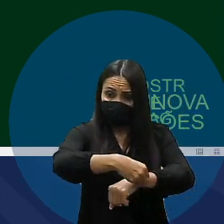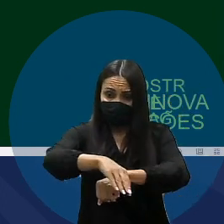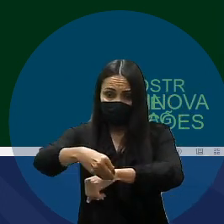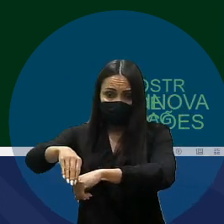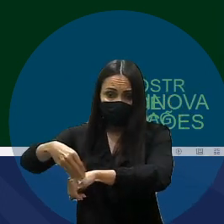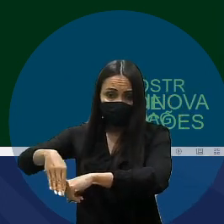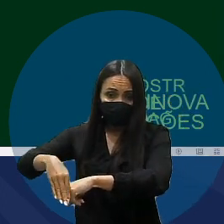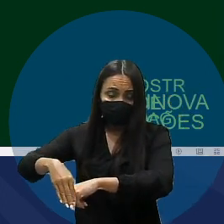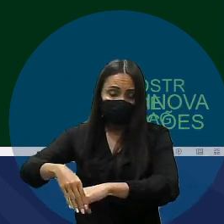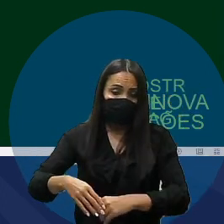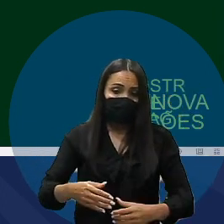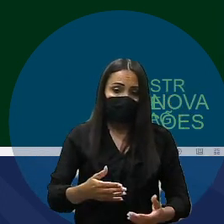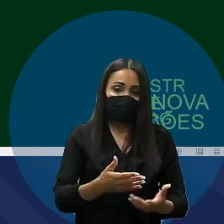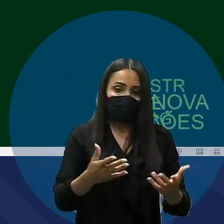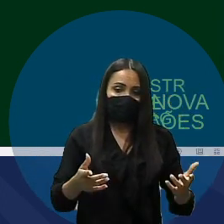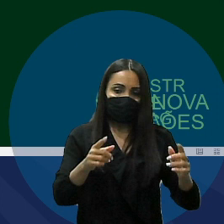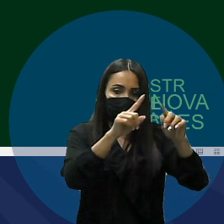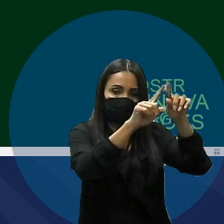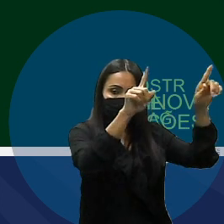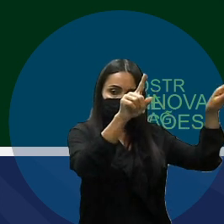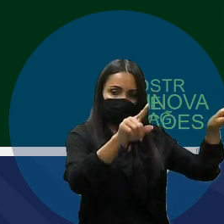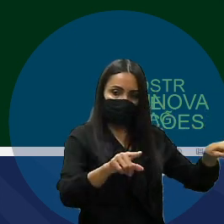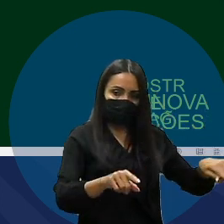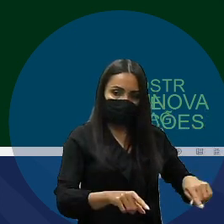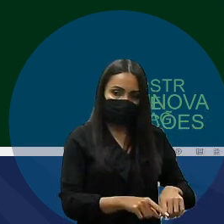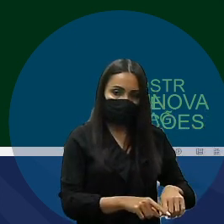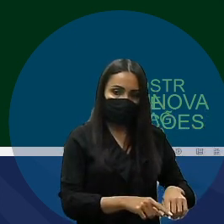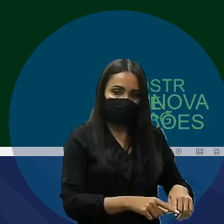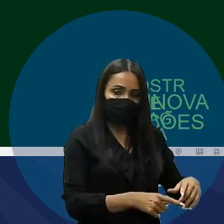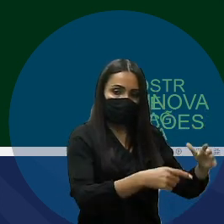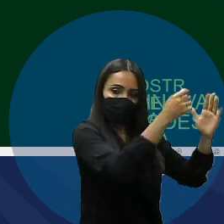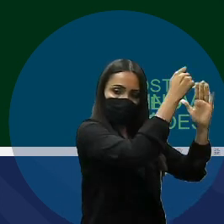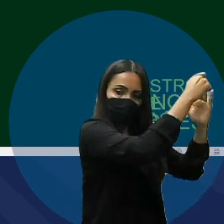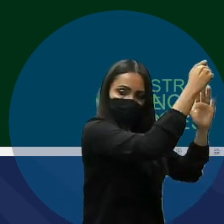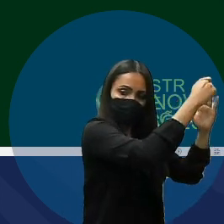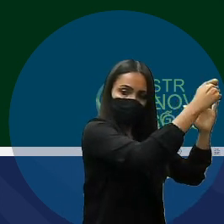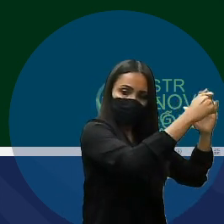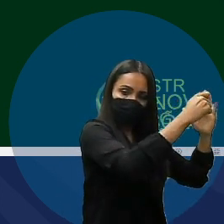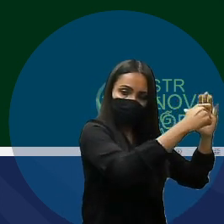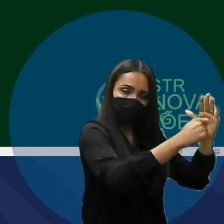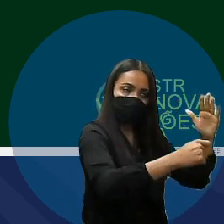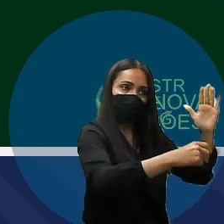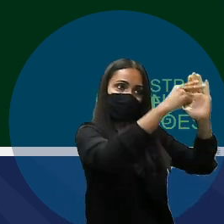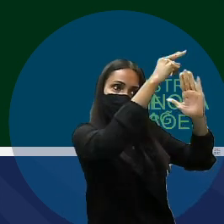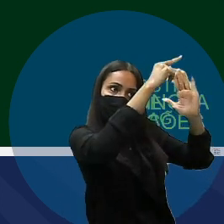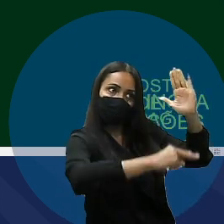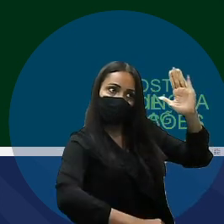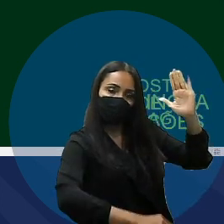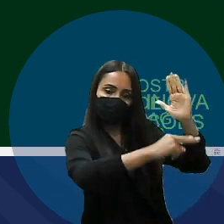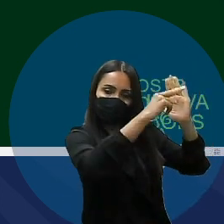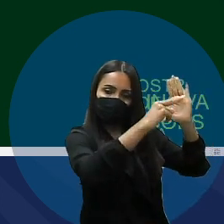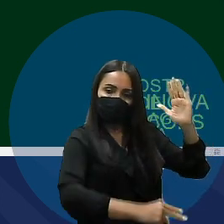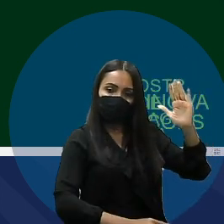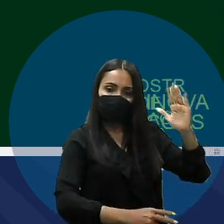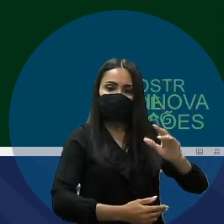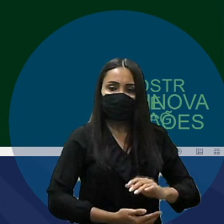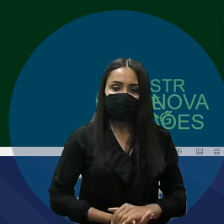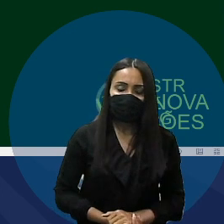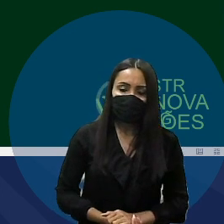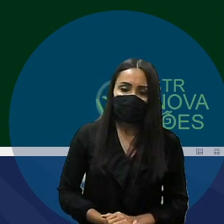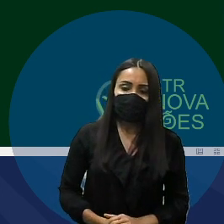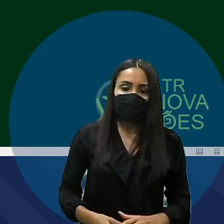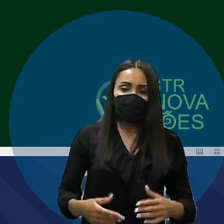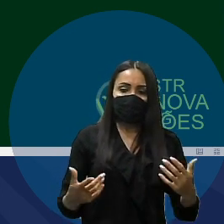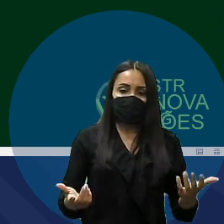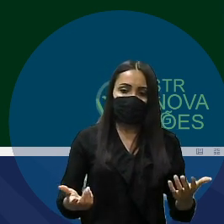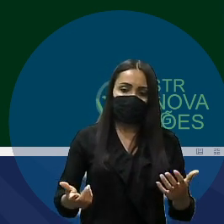dispõe o quadro branco para que os estudantes façam as sugestões de leitura deles. Como eles são da mídia virtual, a gente